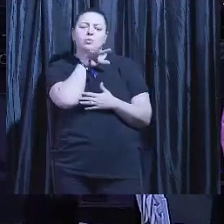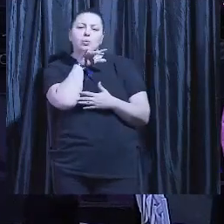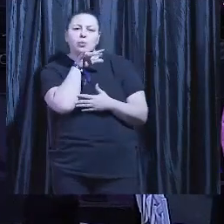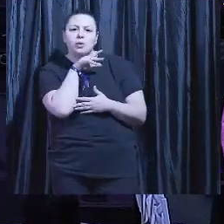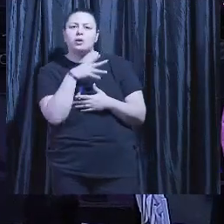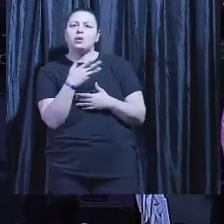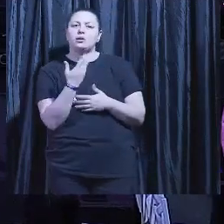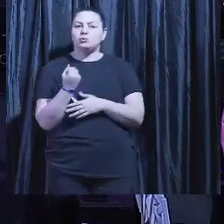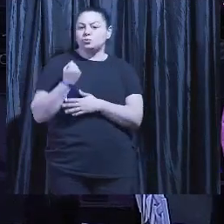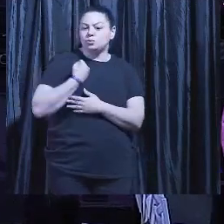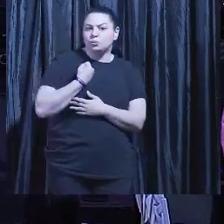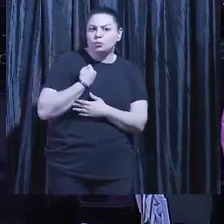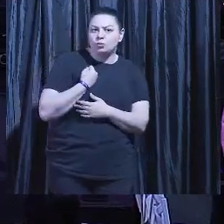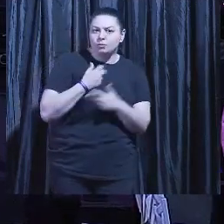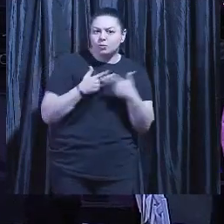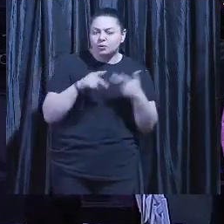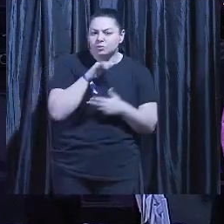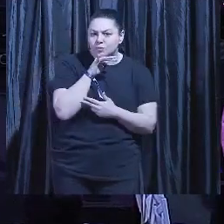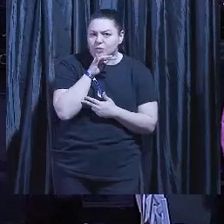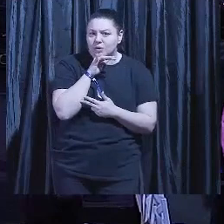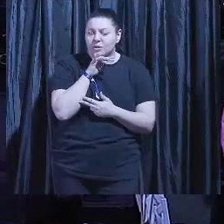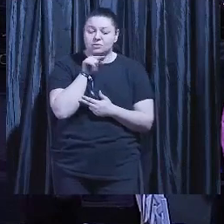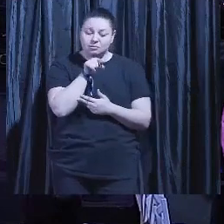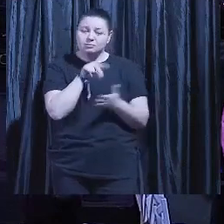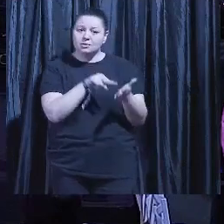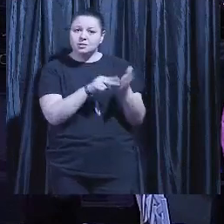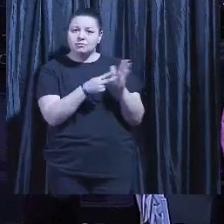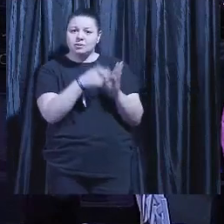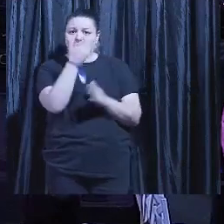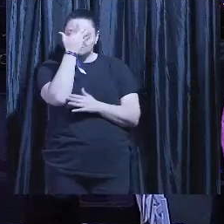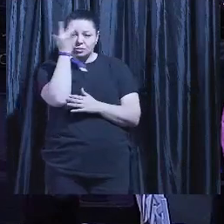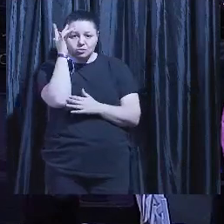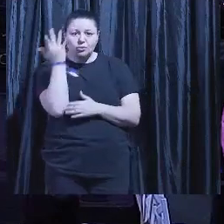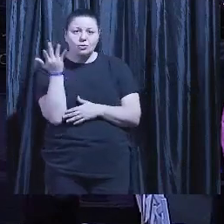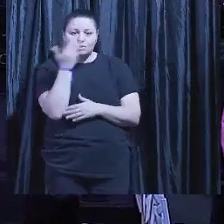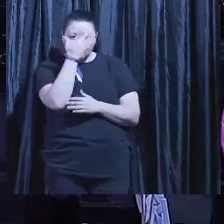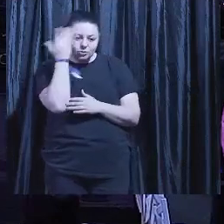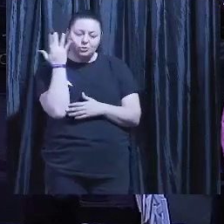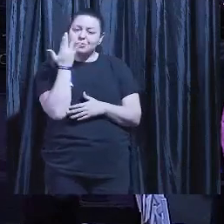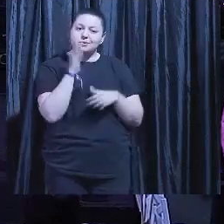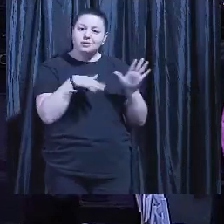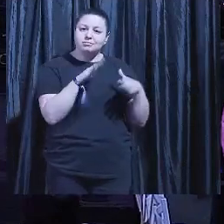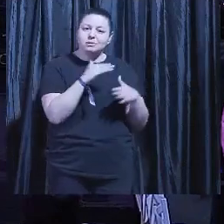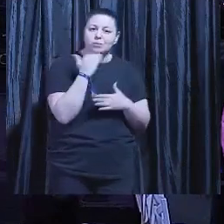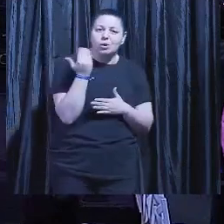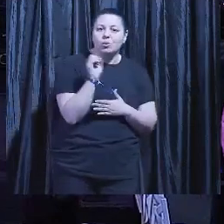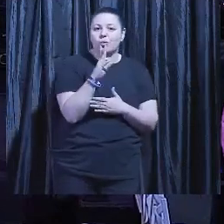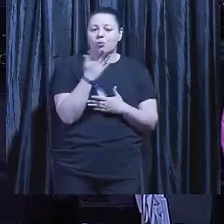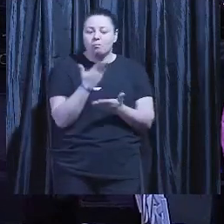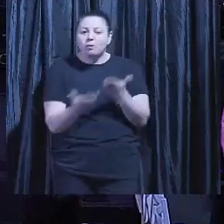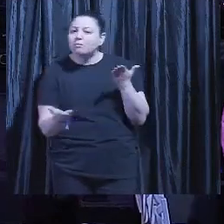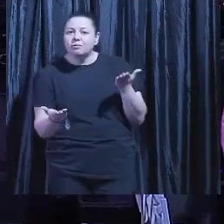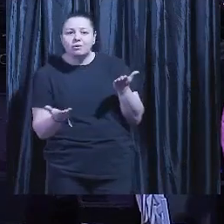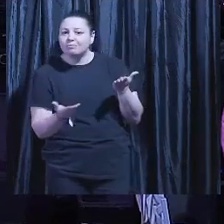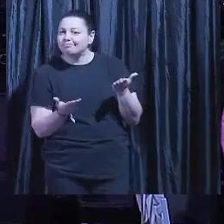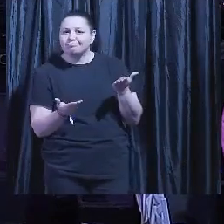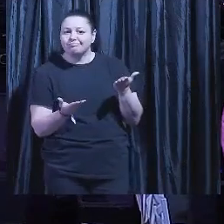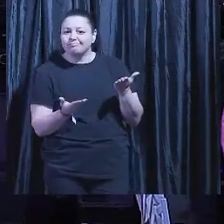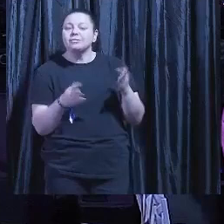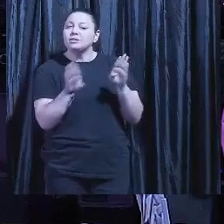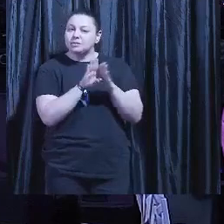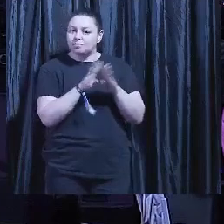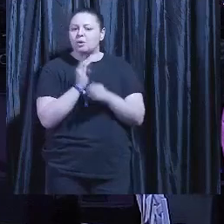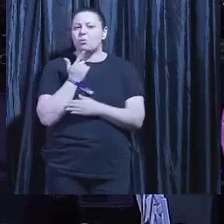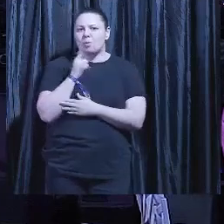os números das coisas ruins, a gente está vendo pessoas, a gente vê pessoas que se foram, que se perderam. Né? Acho que posso até trazer um outro dado que é tão